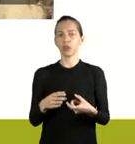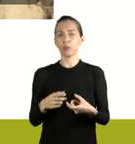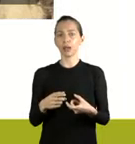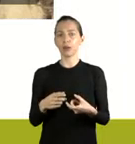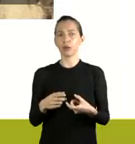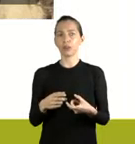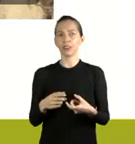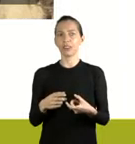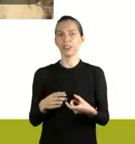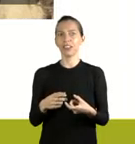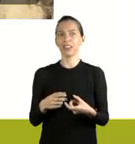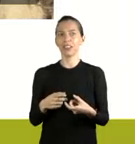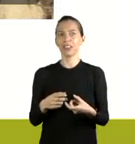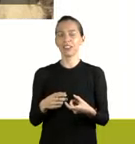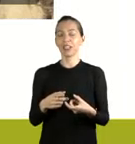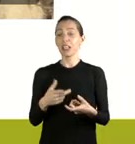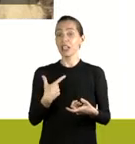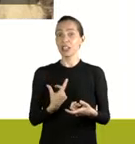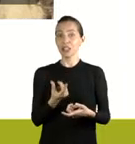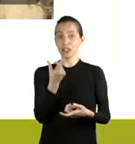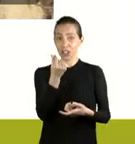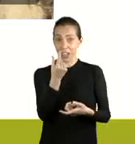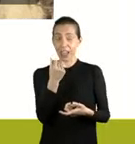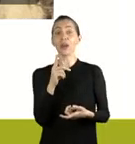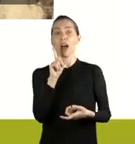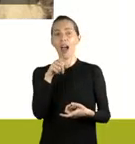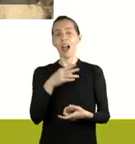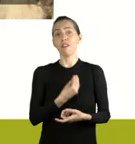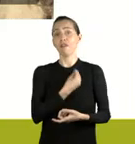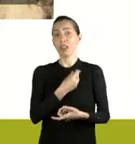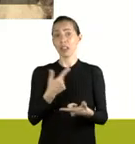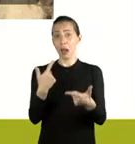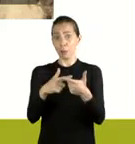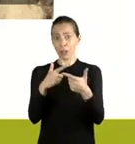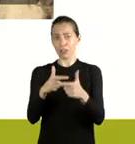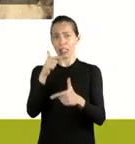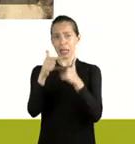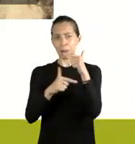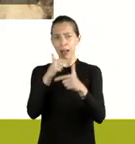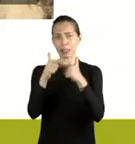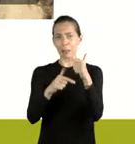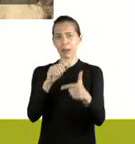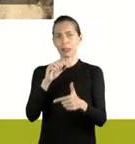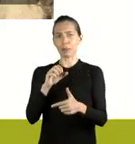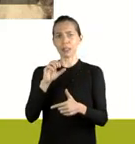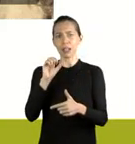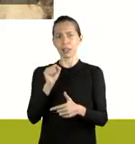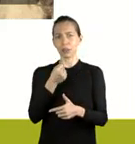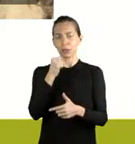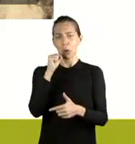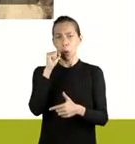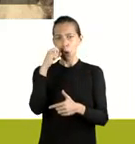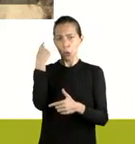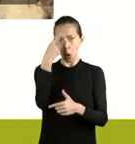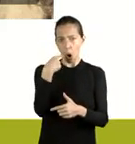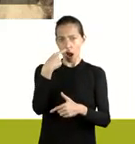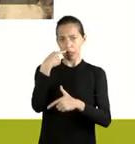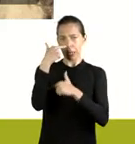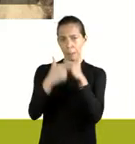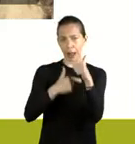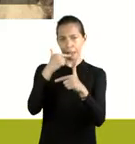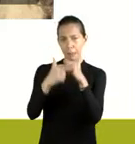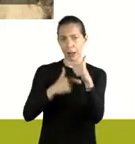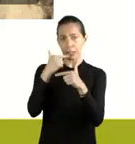noção de que o dinheiro é a sua vida. Você trocou 8 horas de trabalho por um salário diário. Você trocou 30 dias por um